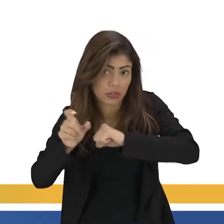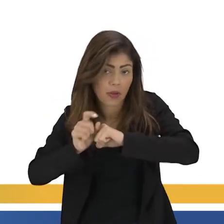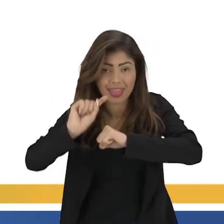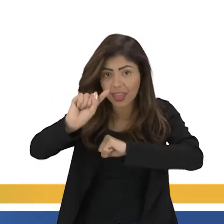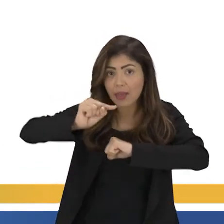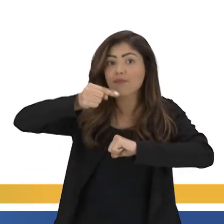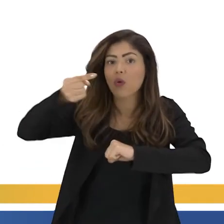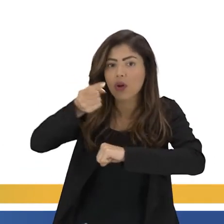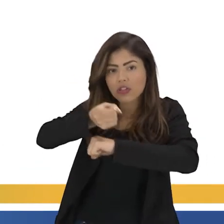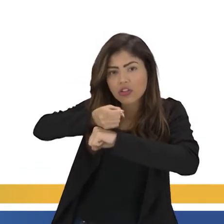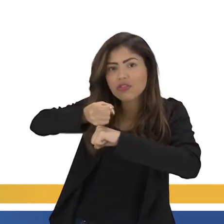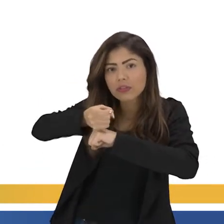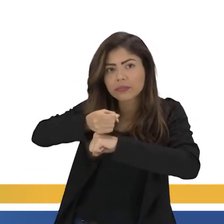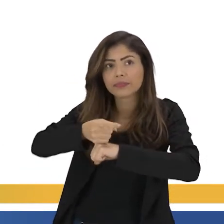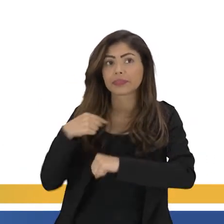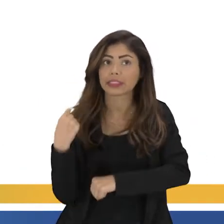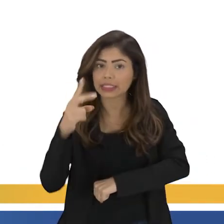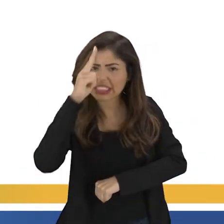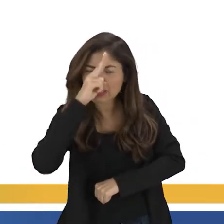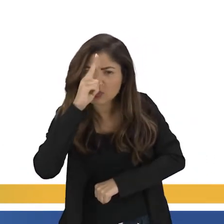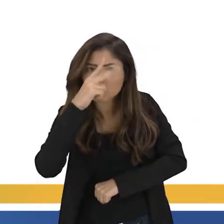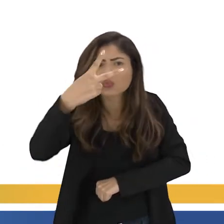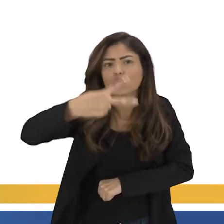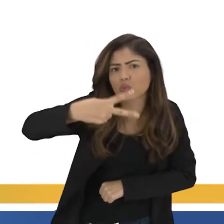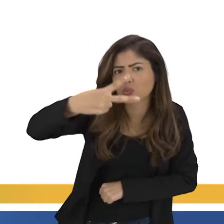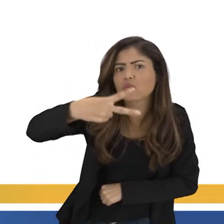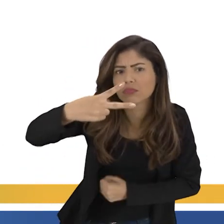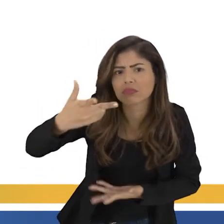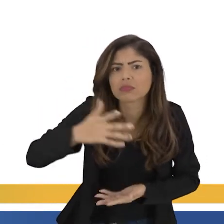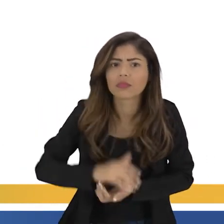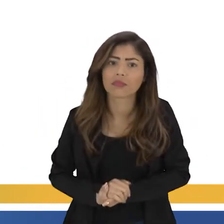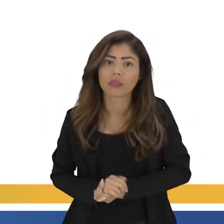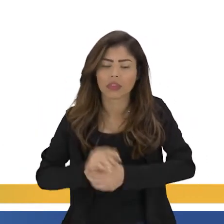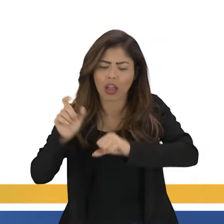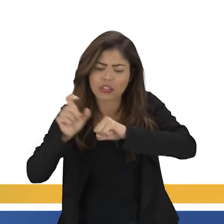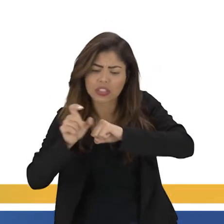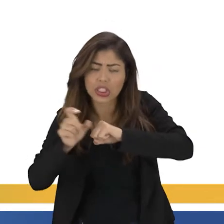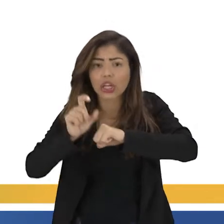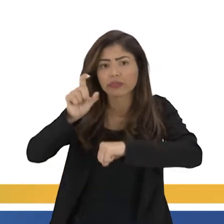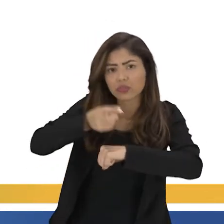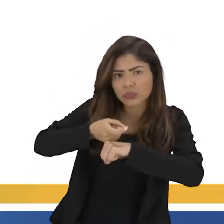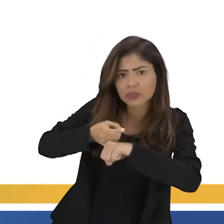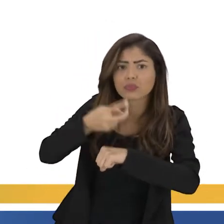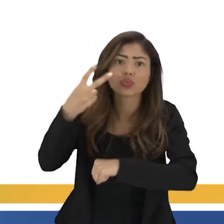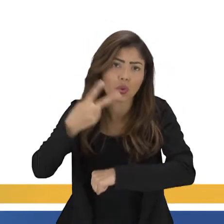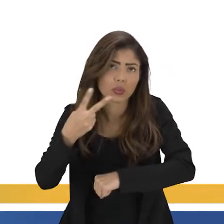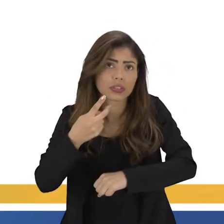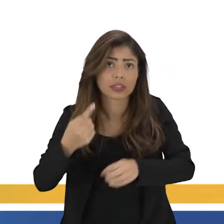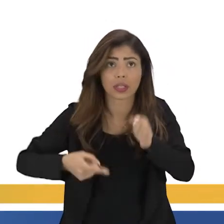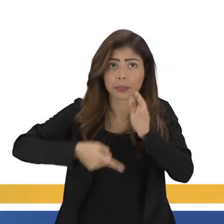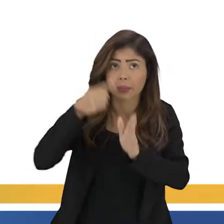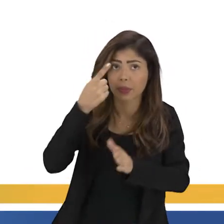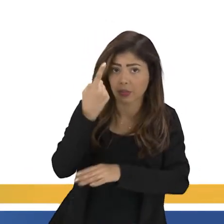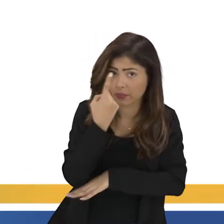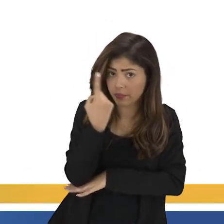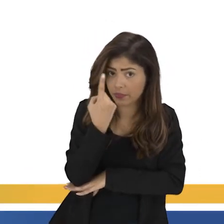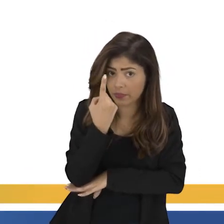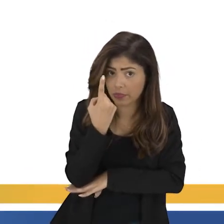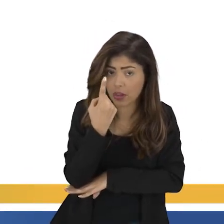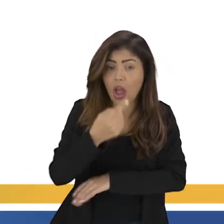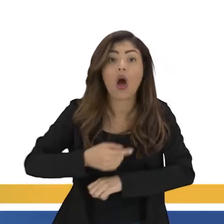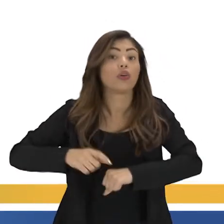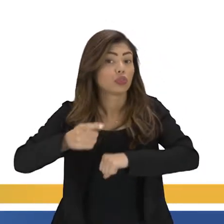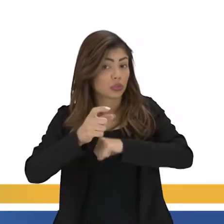o adjetivo. Lembrando que nós temos 2 substantivos e 2 adjetivos. Na primeira parte, o substantivo